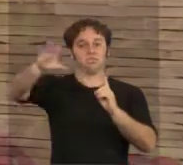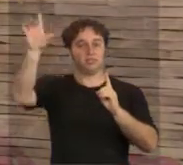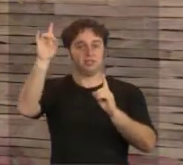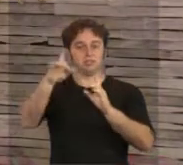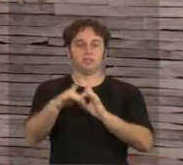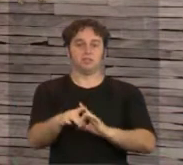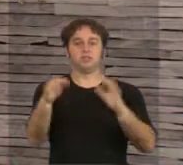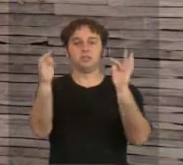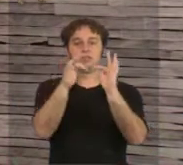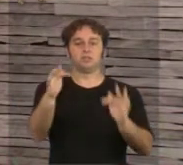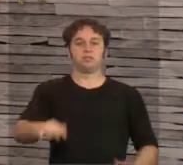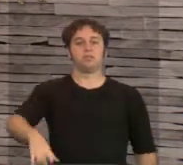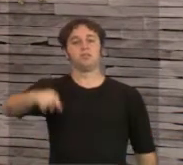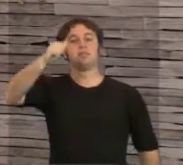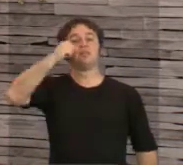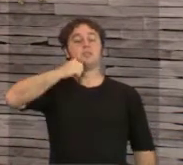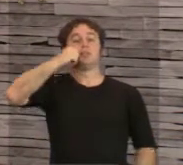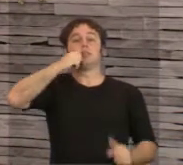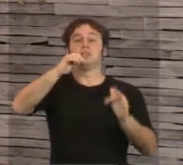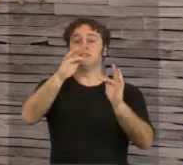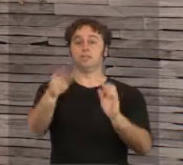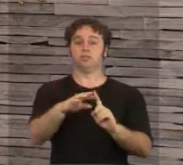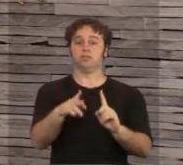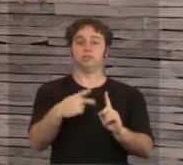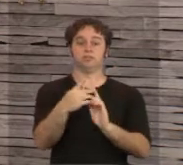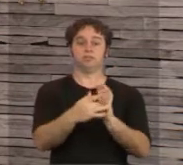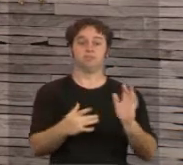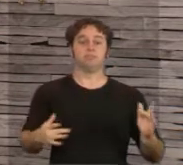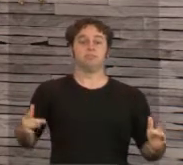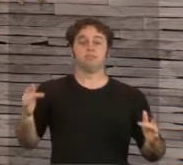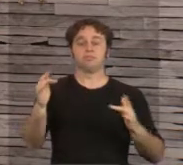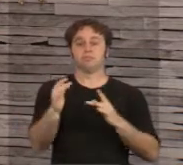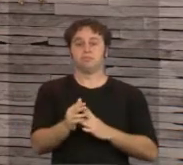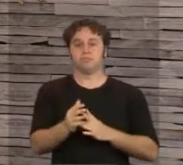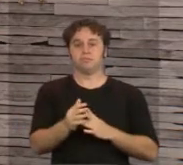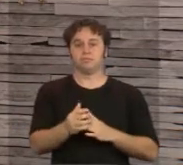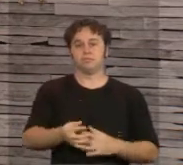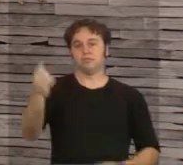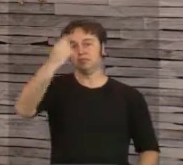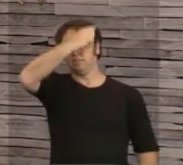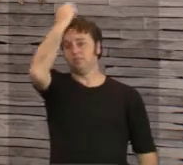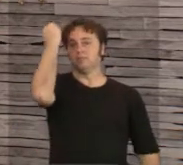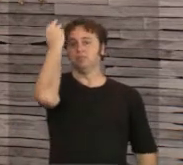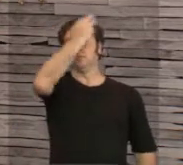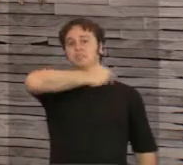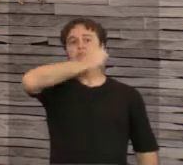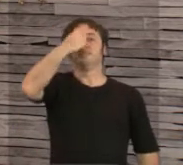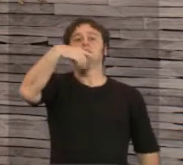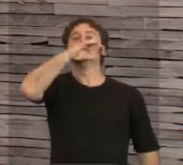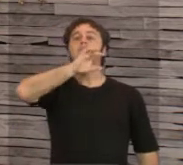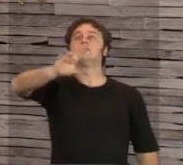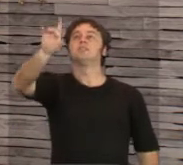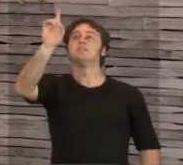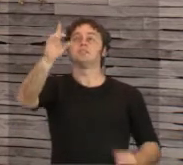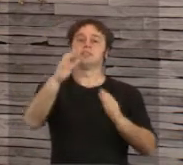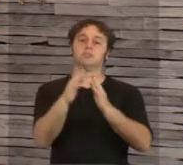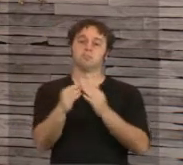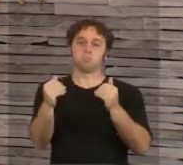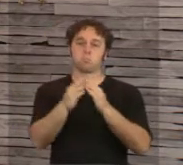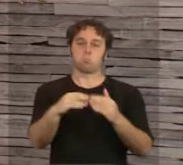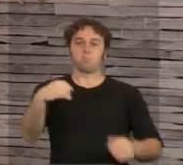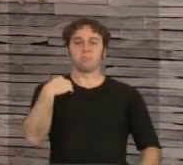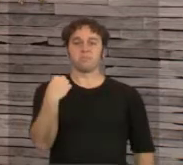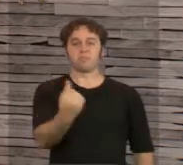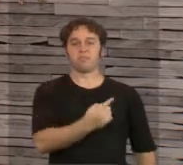Maria, cheia de graça, o Senhor é convosco. Bendita sois vós entre as mulheres, e bendito é o fruto do vosso ventre, Jesus.